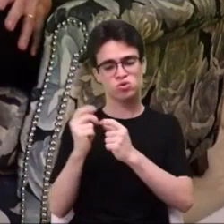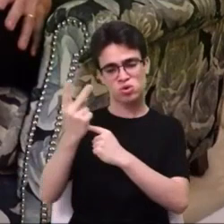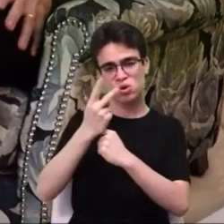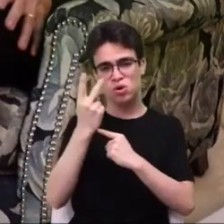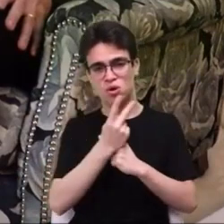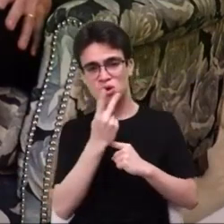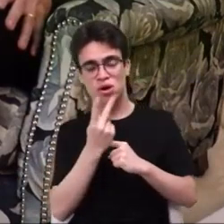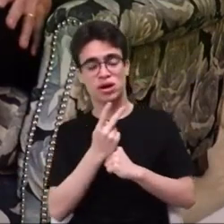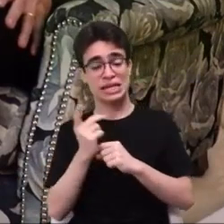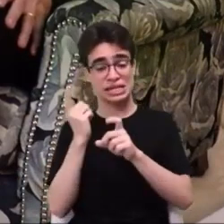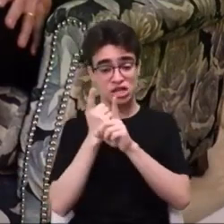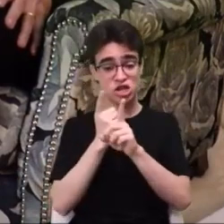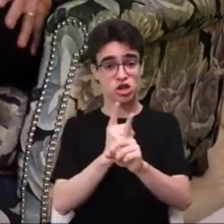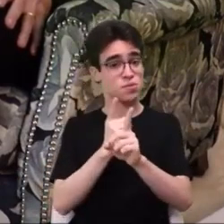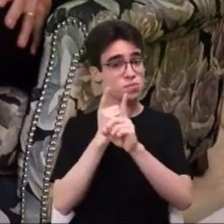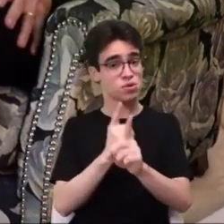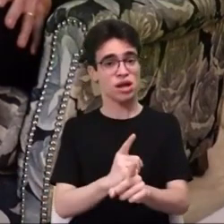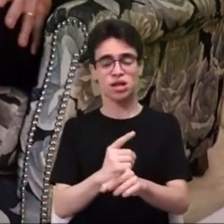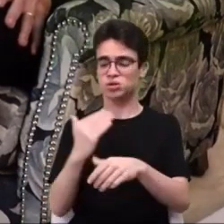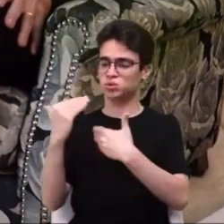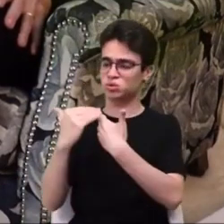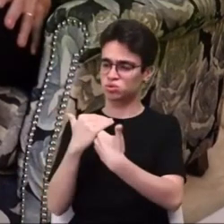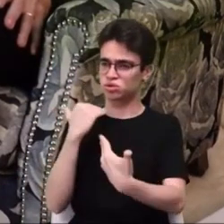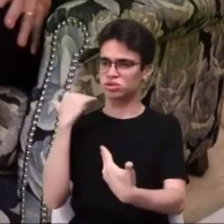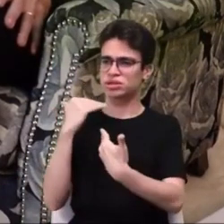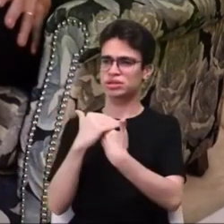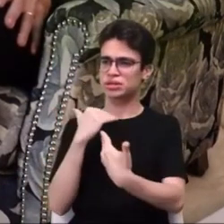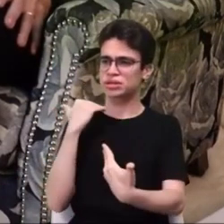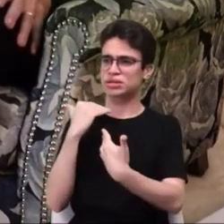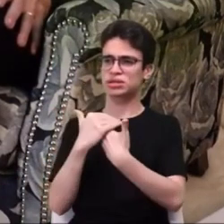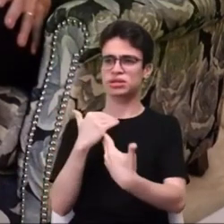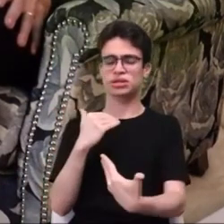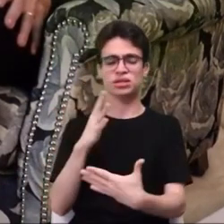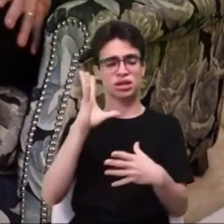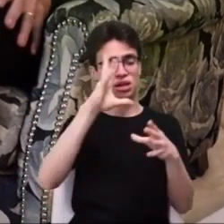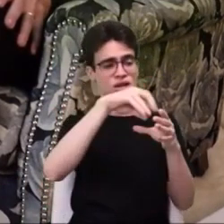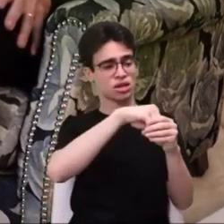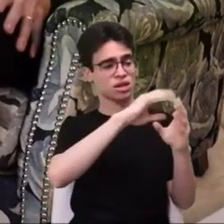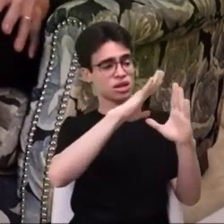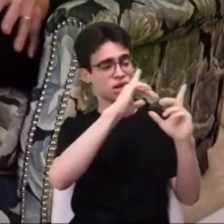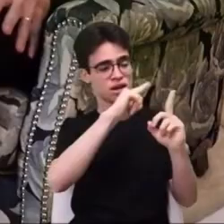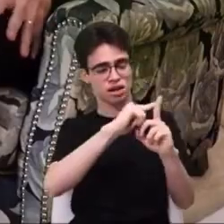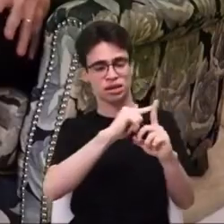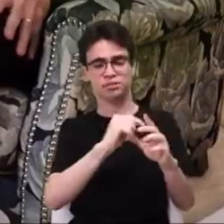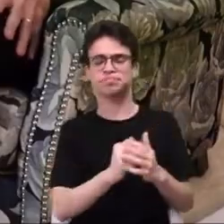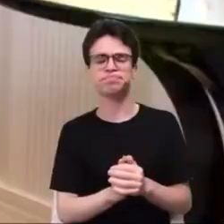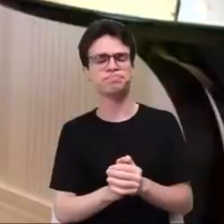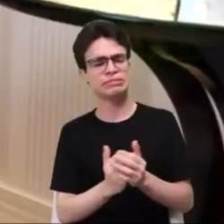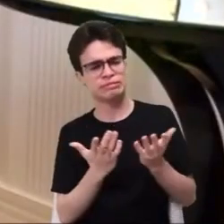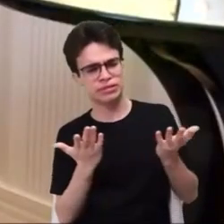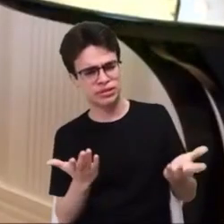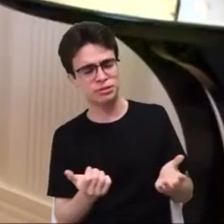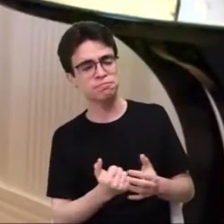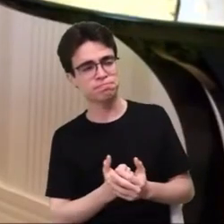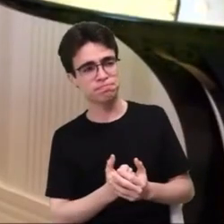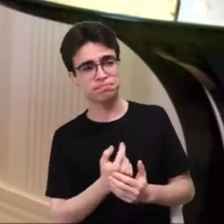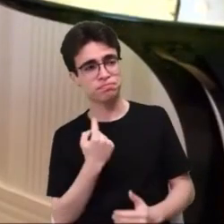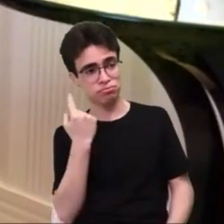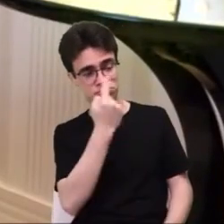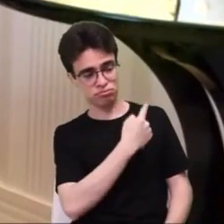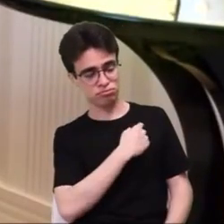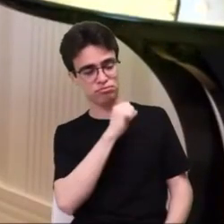em discipulado, aconselhamento, em uma igreja, né? Então, quer dizer assim, a gente